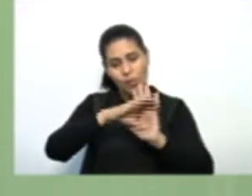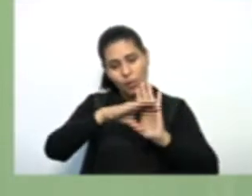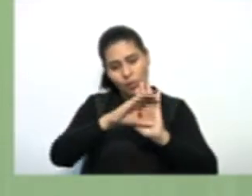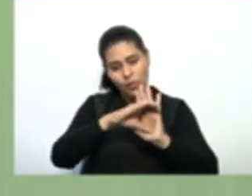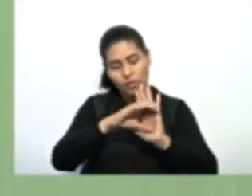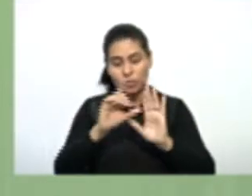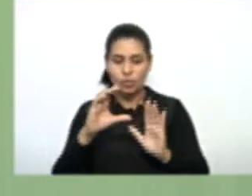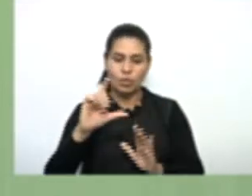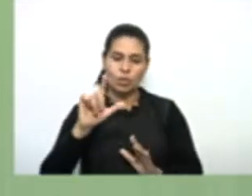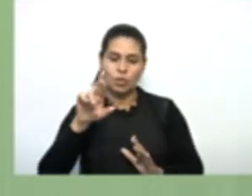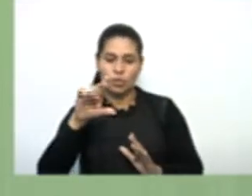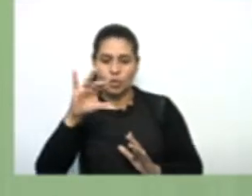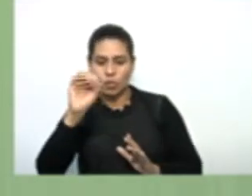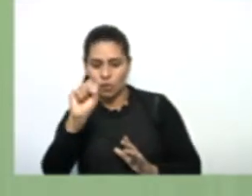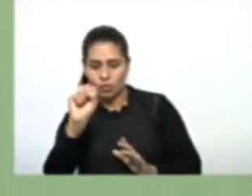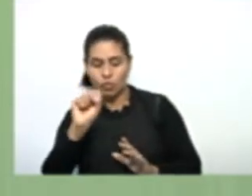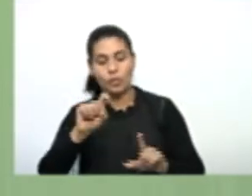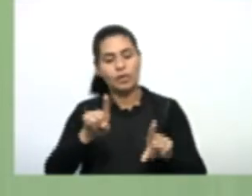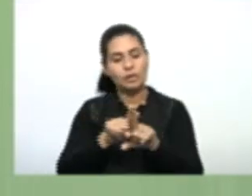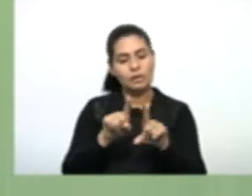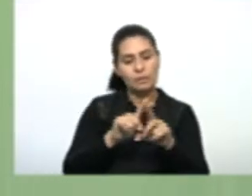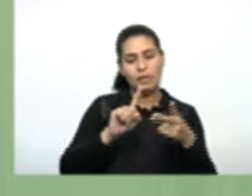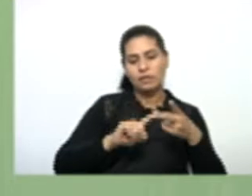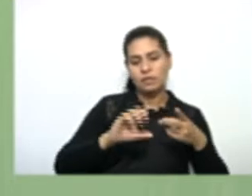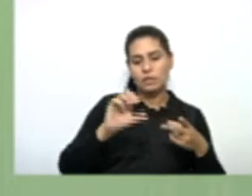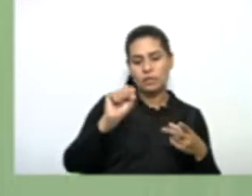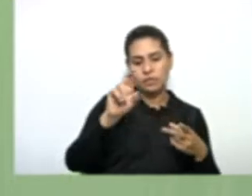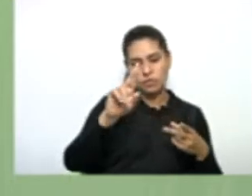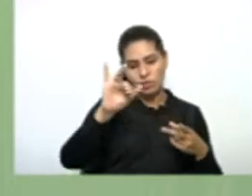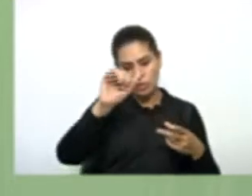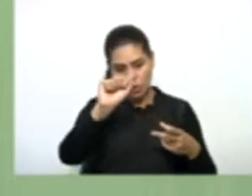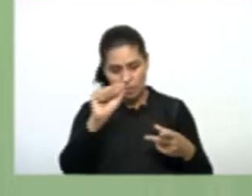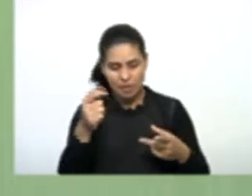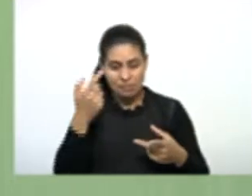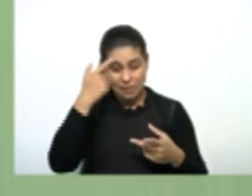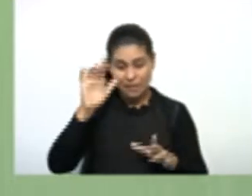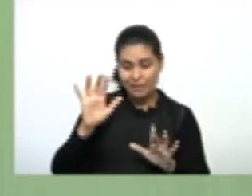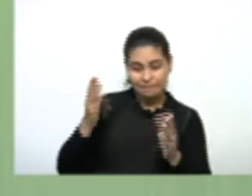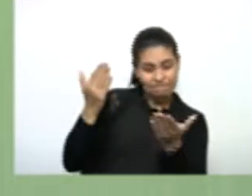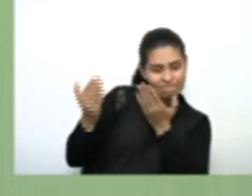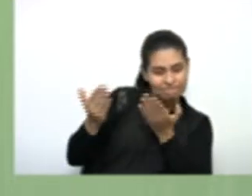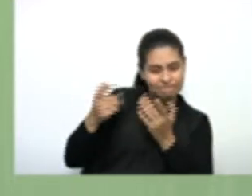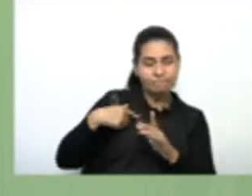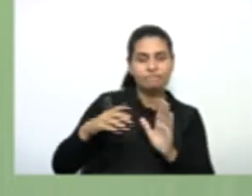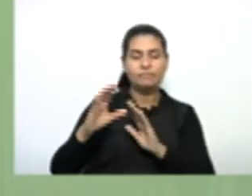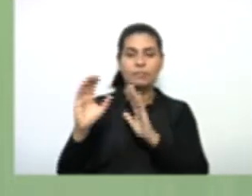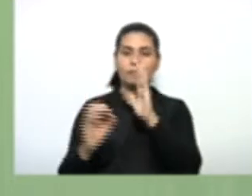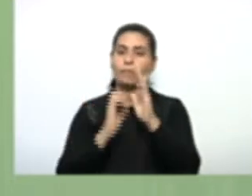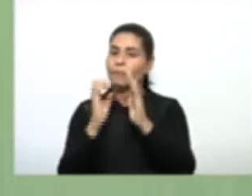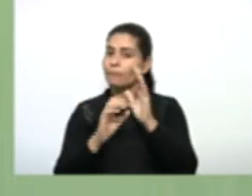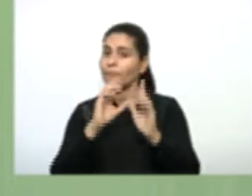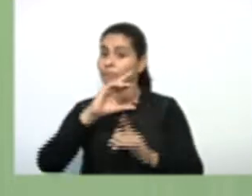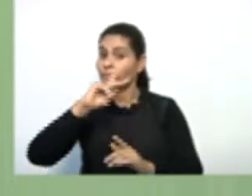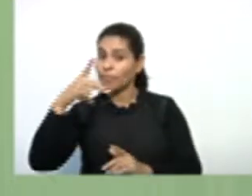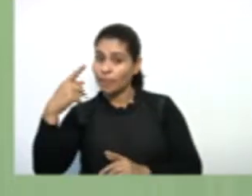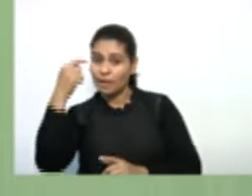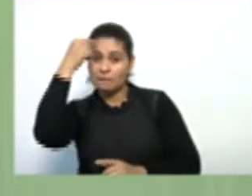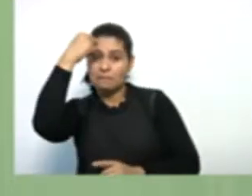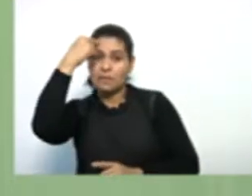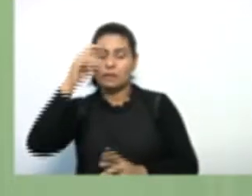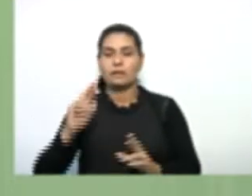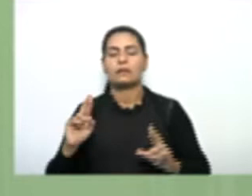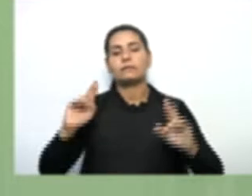e sobras parece surgir da desconfiança da possibilidade da existência de organizações baseadas em um